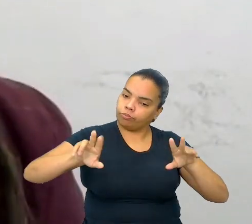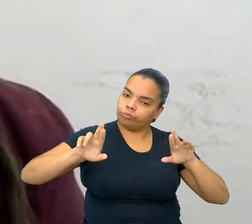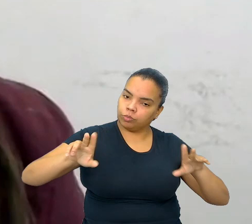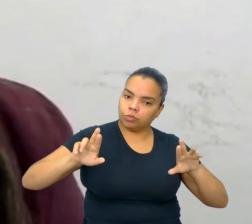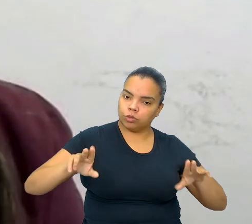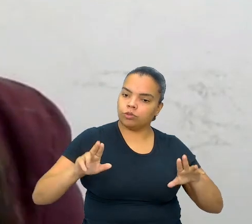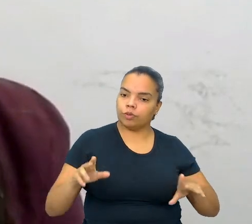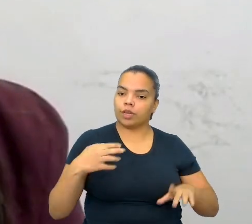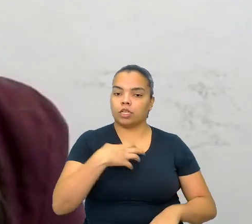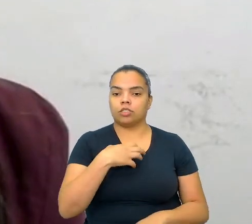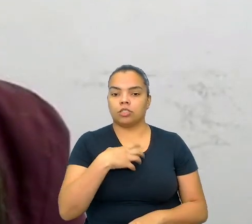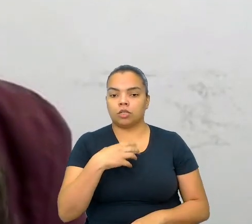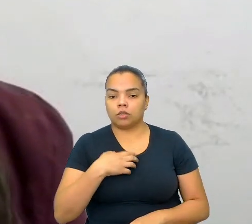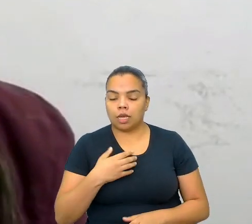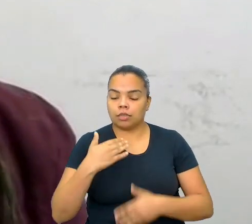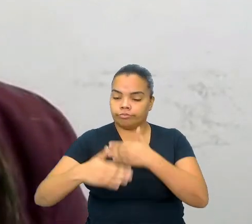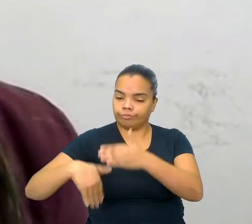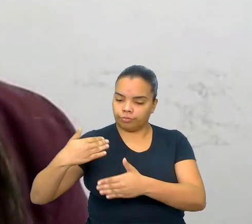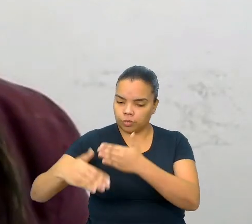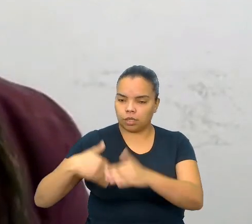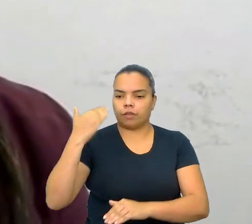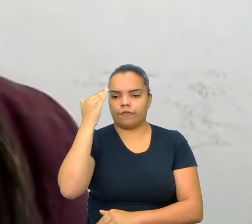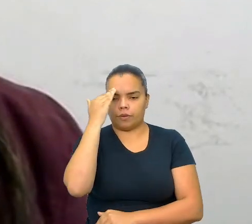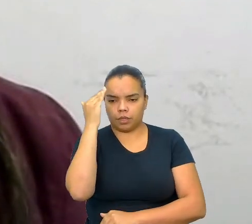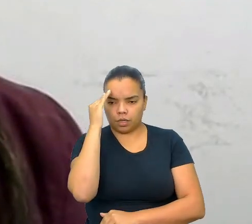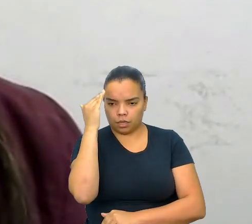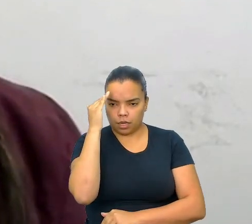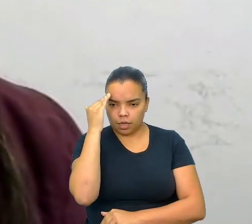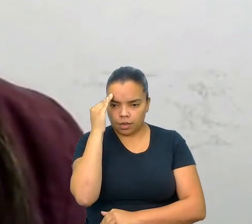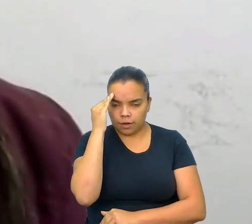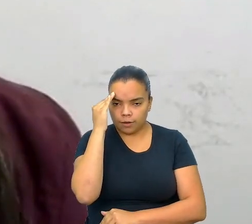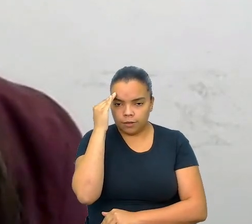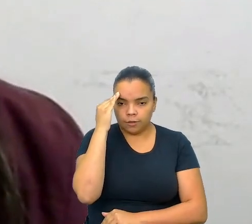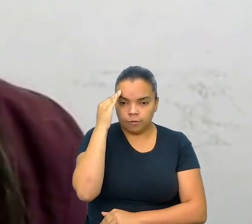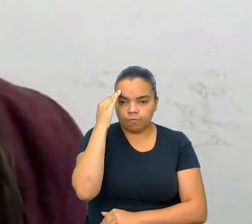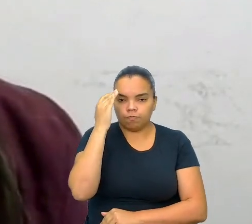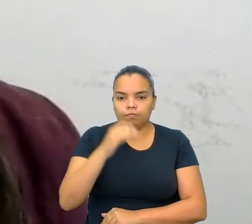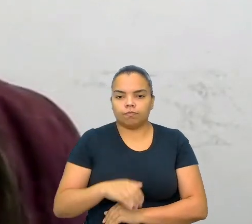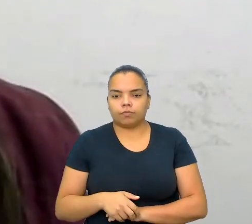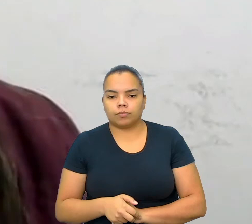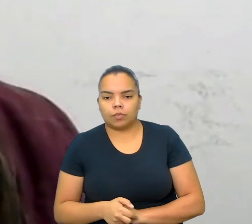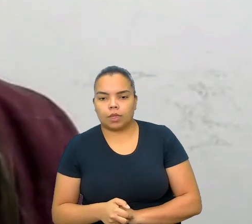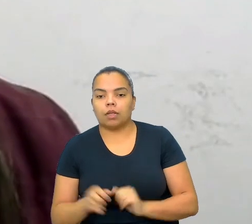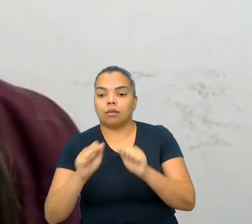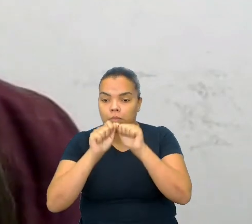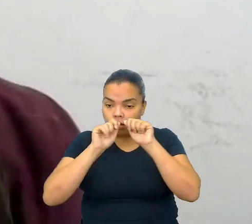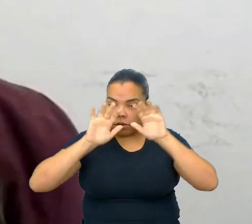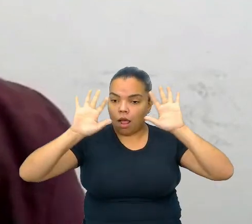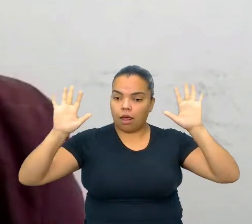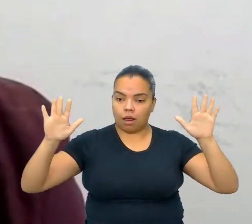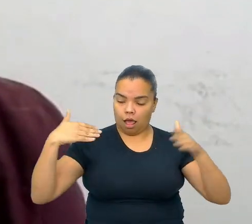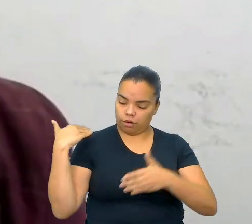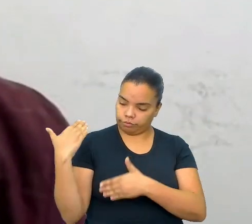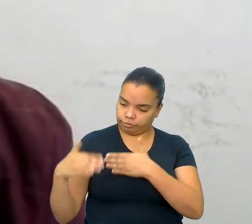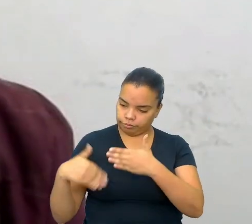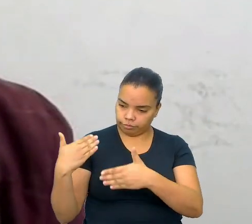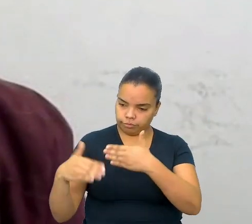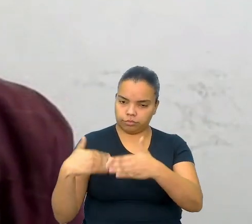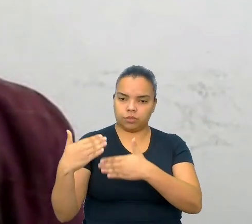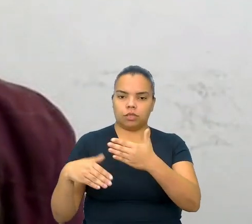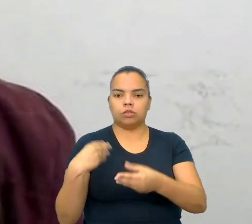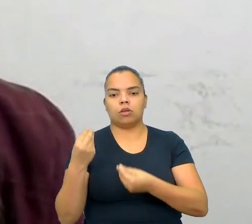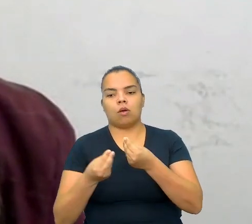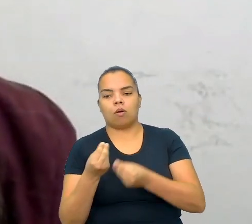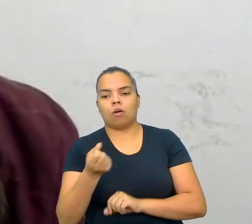elas vão compreendendo, né, a partir quando elas vão tendo clareza sobre o funcionamento do sistema